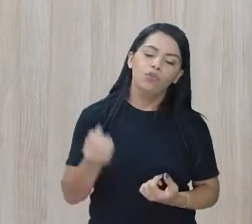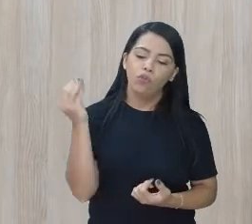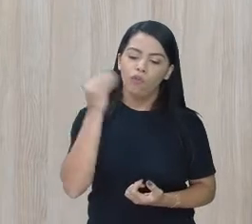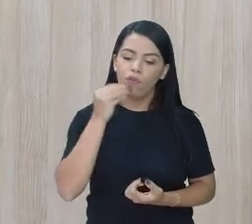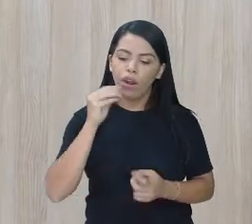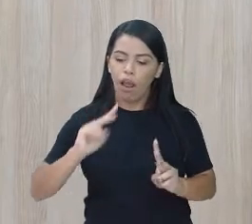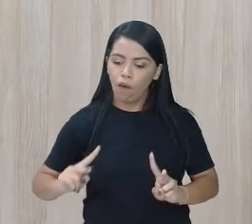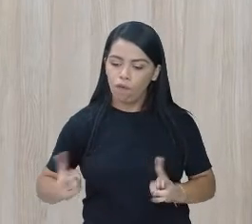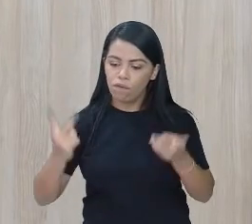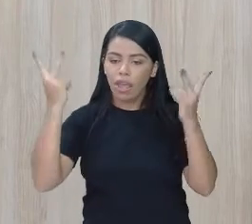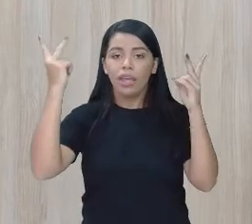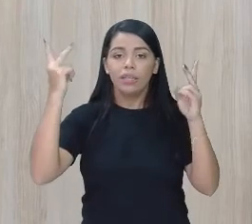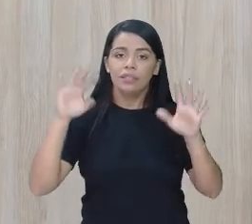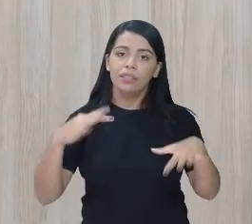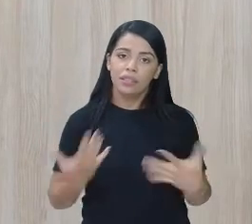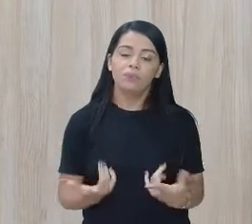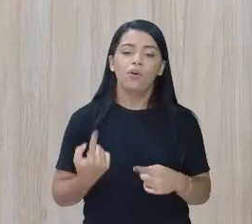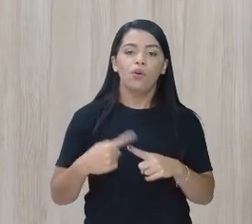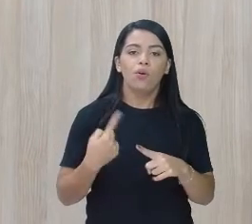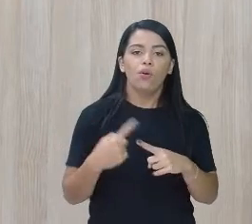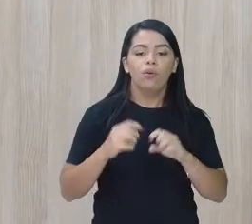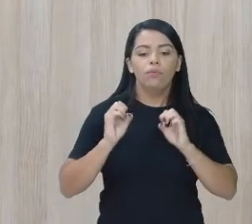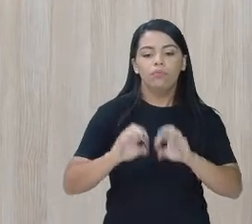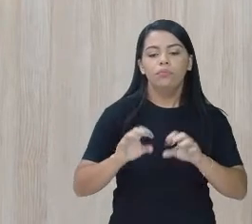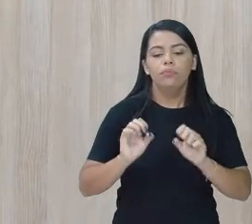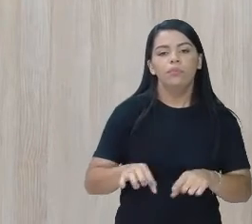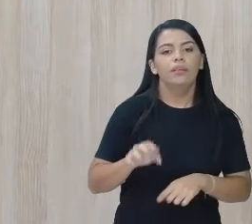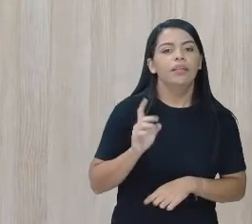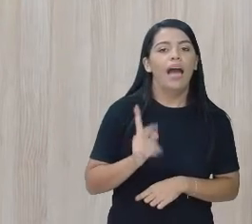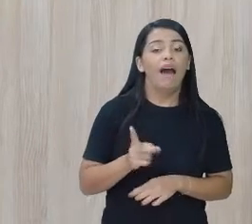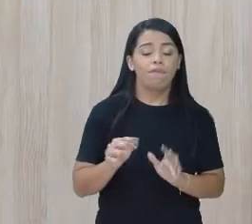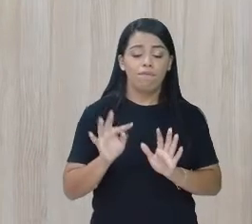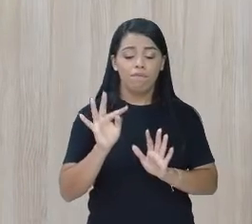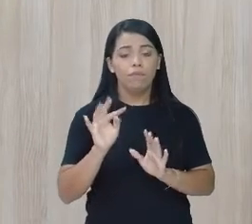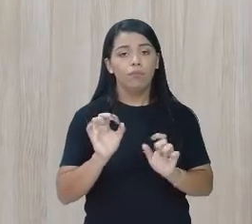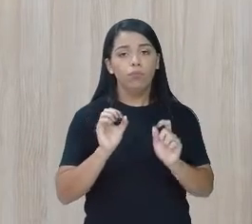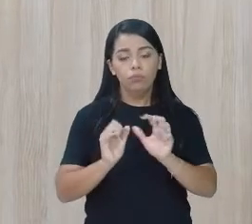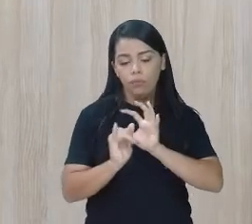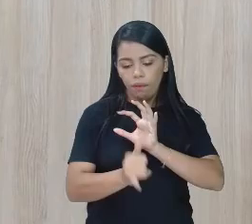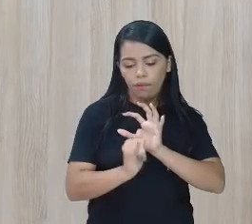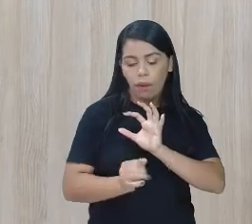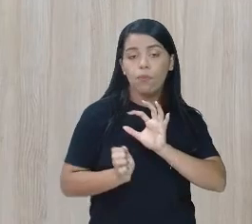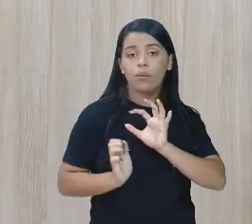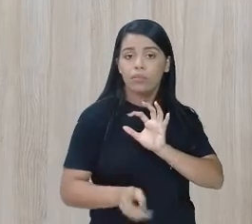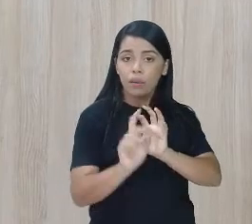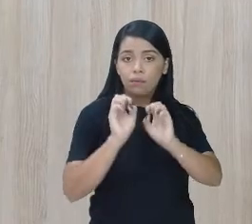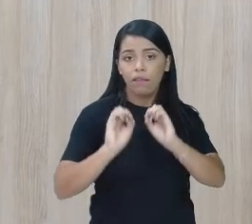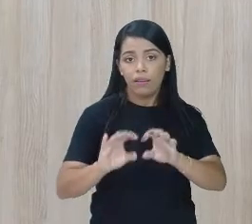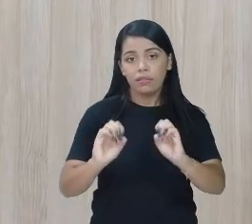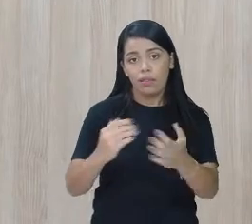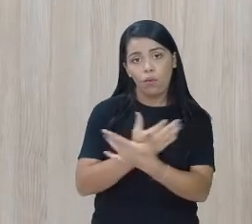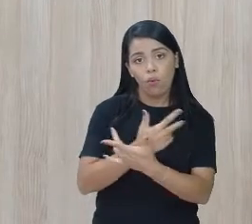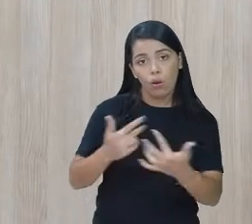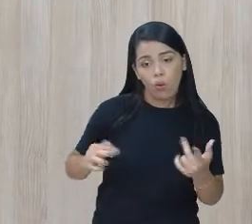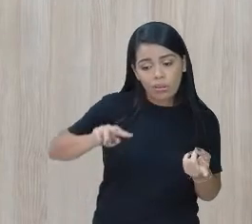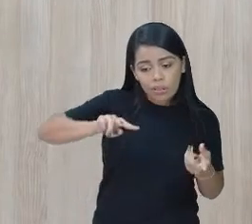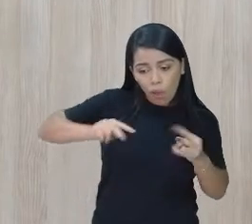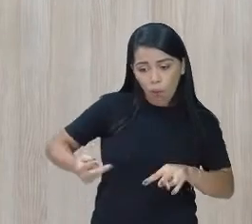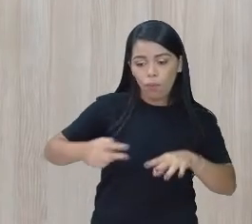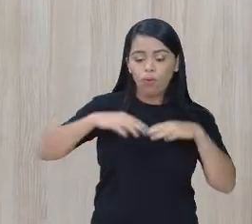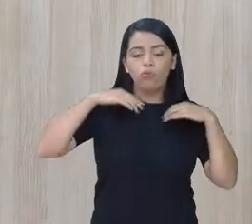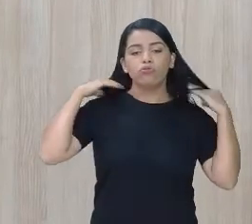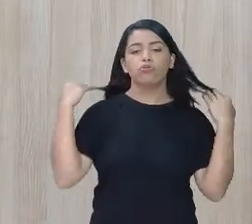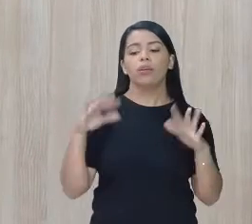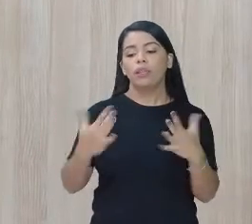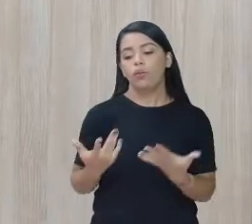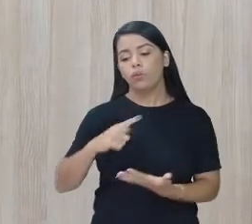vai indicar um processo oposto ao que seria o óbvio. Por quê? Porque ela quer te ensinar alguma coisa. Então, quando eu tenho